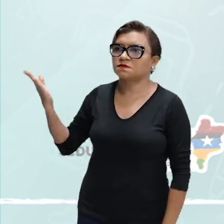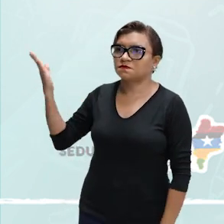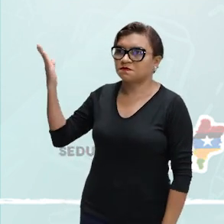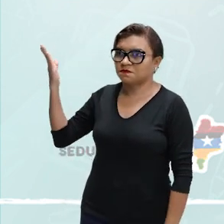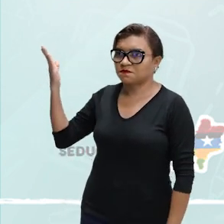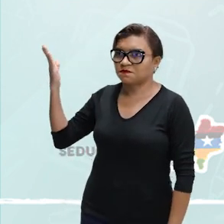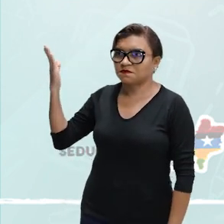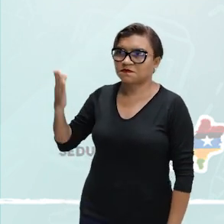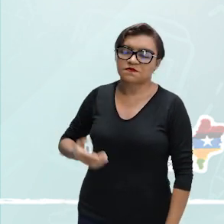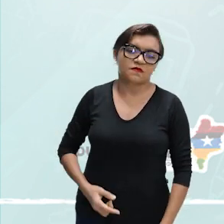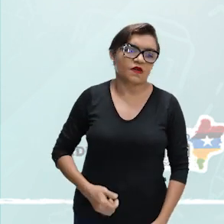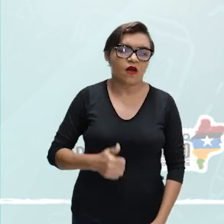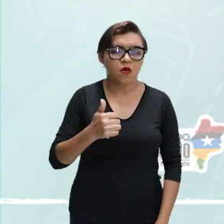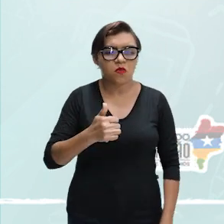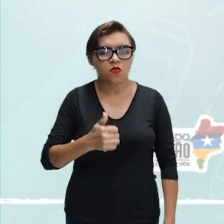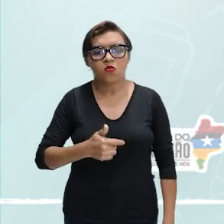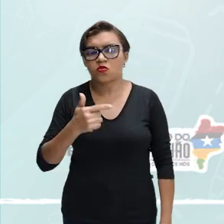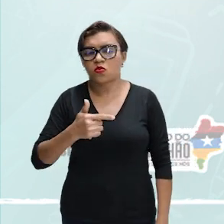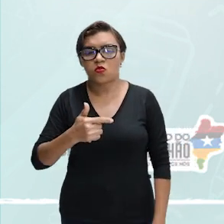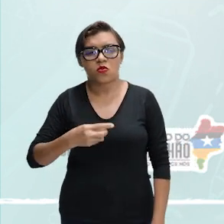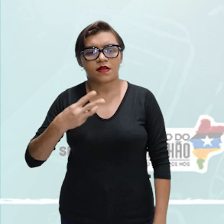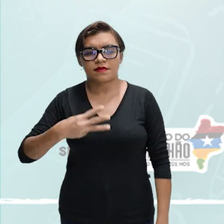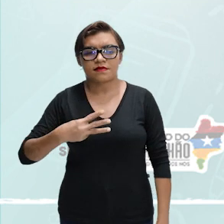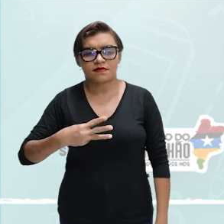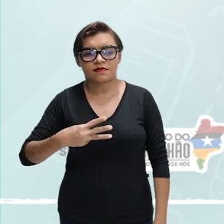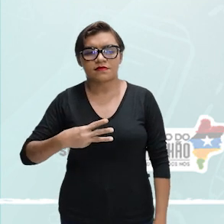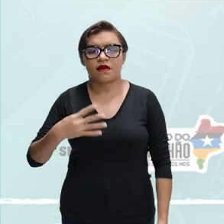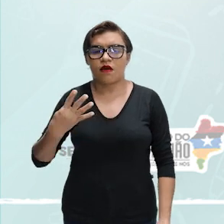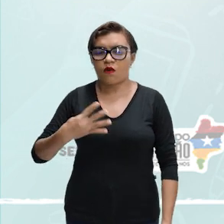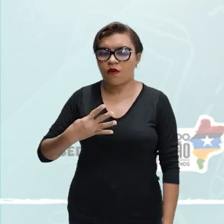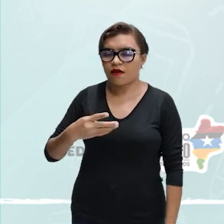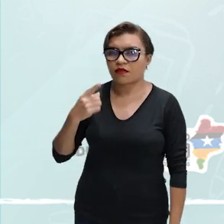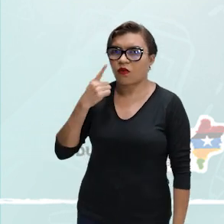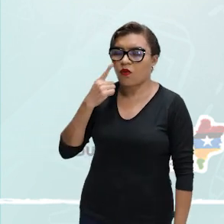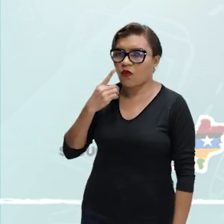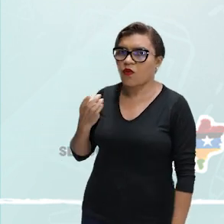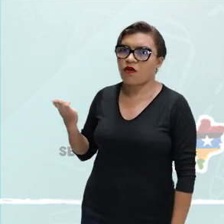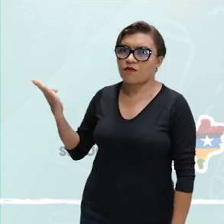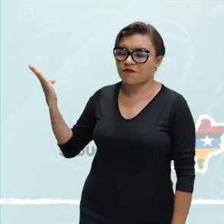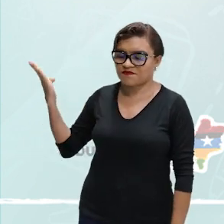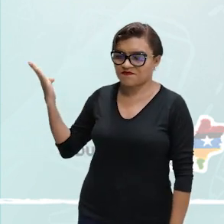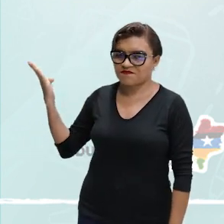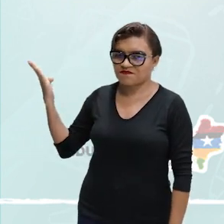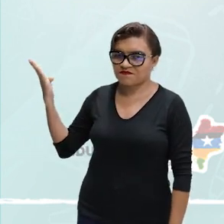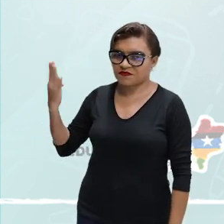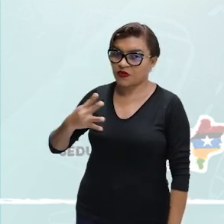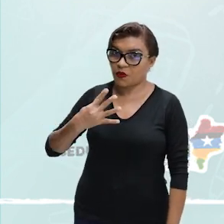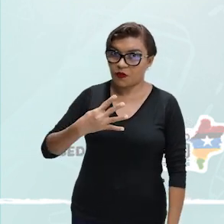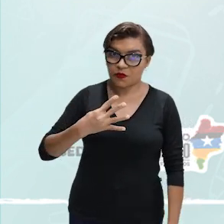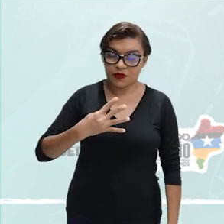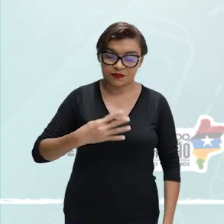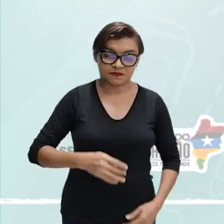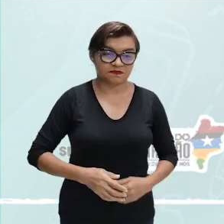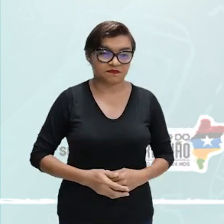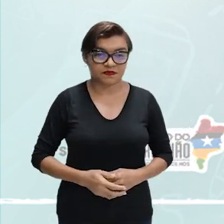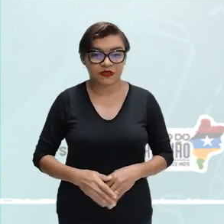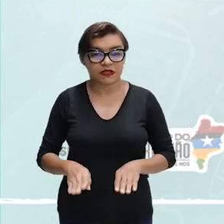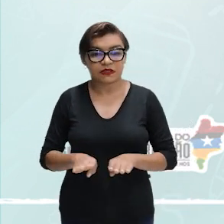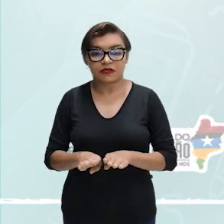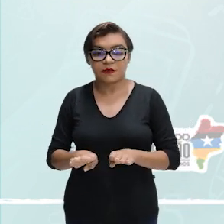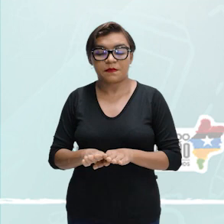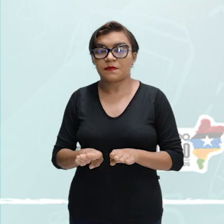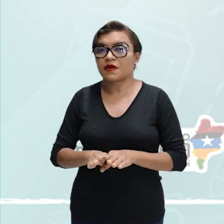são isolantes elétricos, para depois nós falarmos, né, da resistividade dos semicondutores,